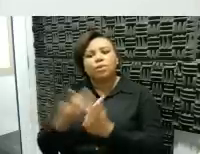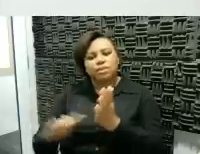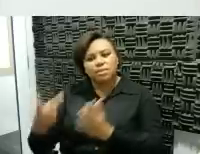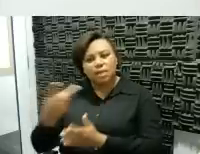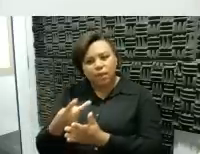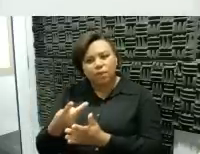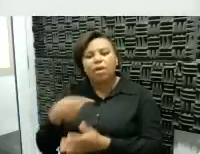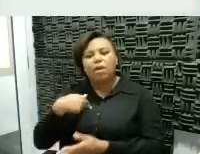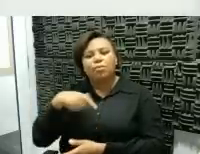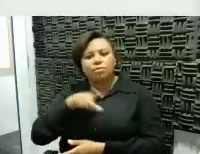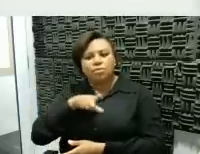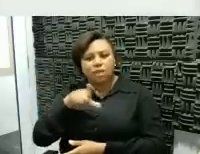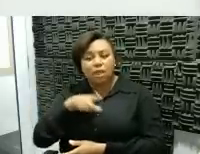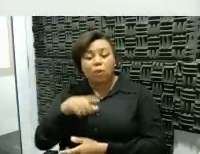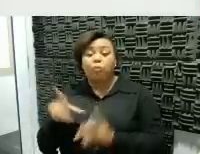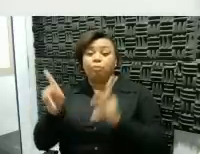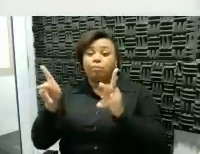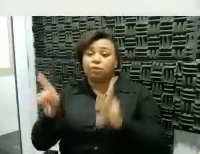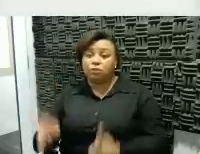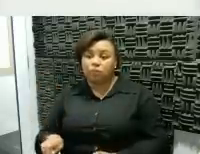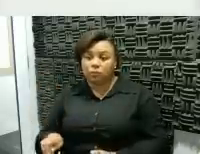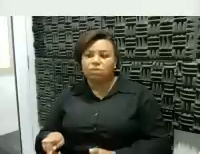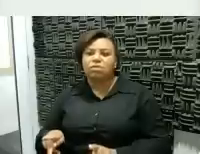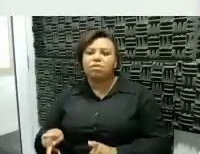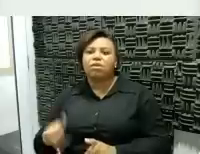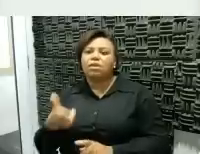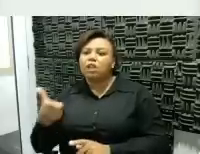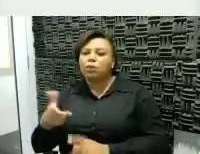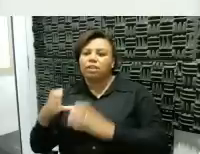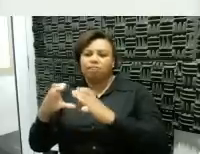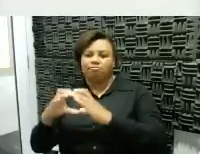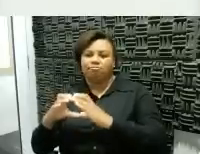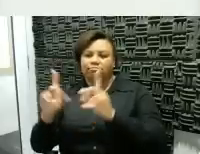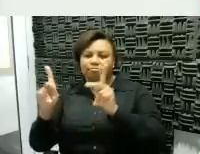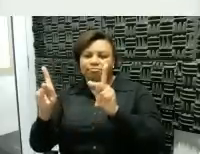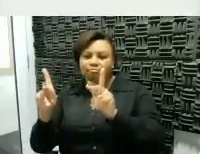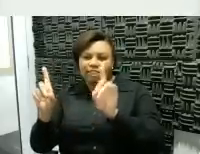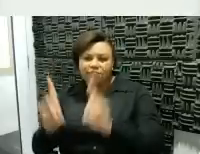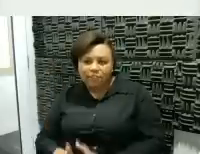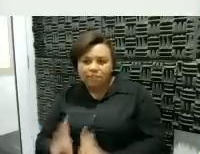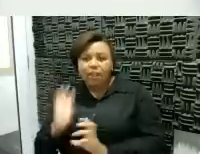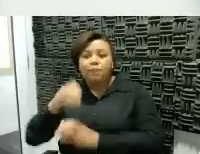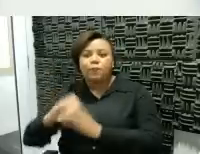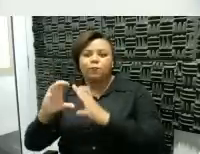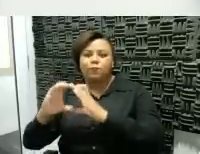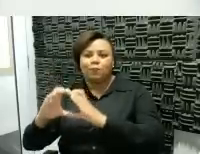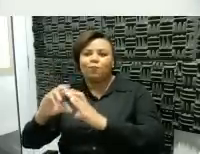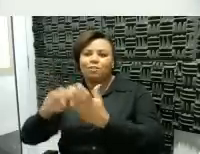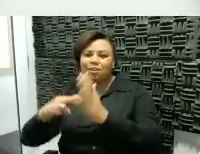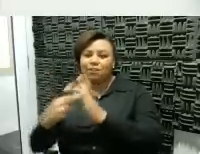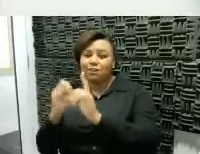né sem deficiência digamos assim dentro desse círculo que é a sociedade mas eu tô tentando proporcionar né